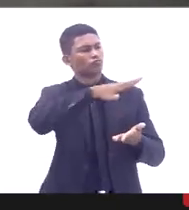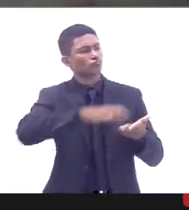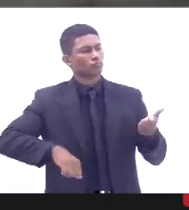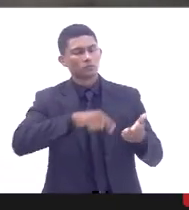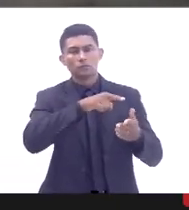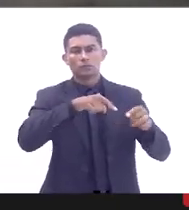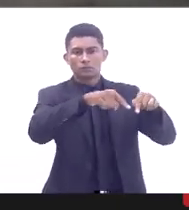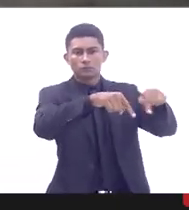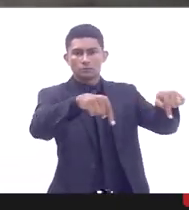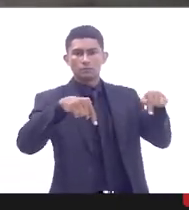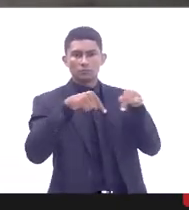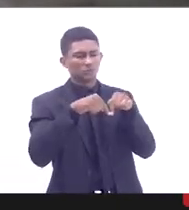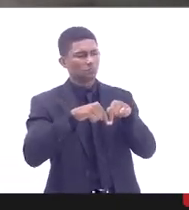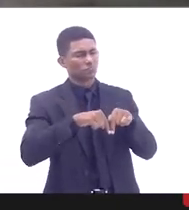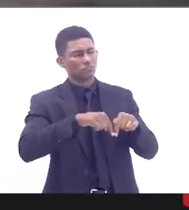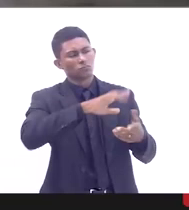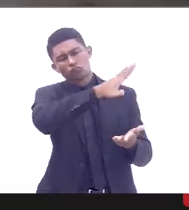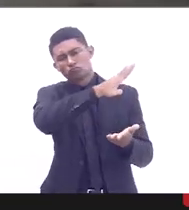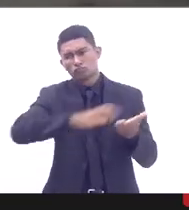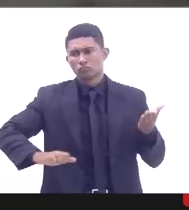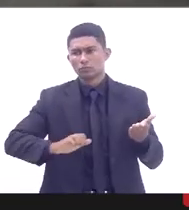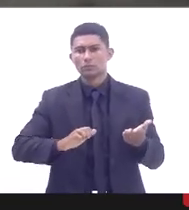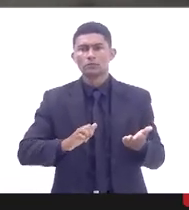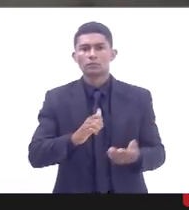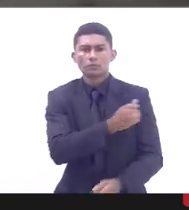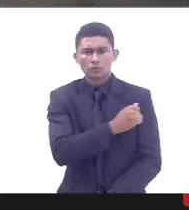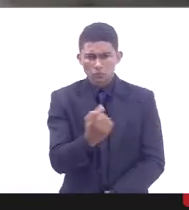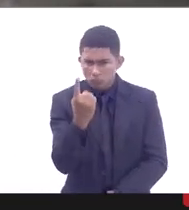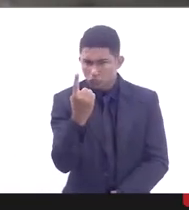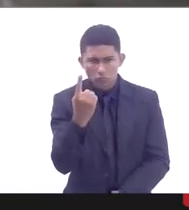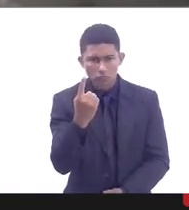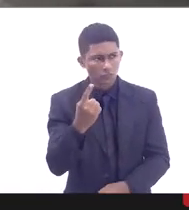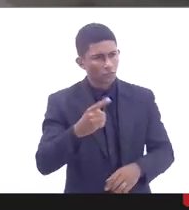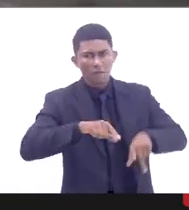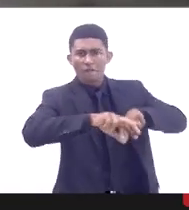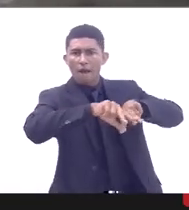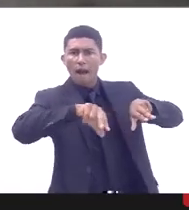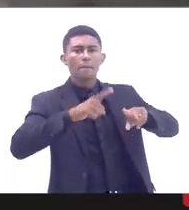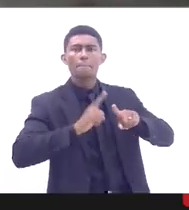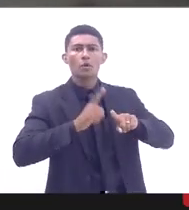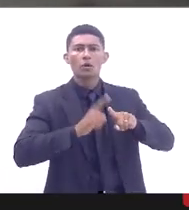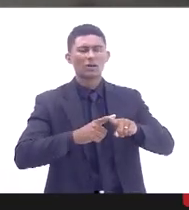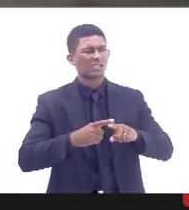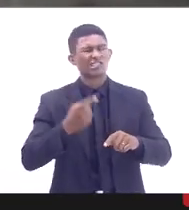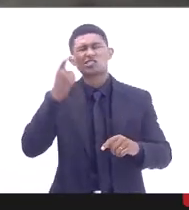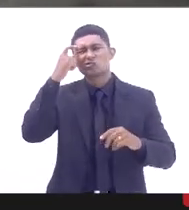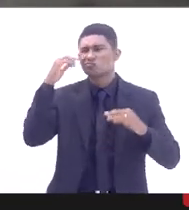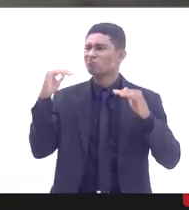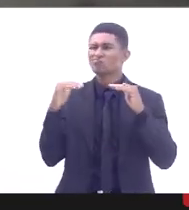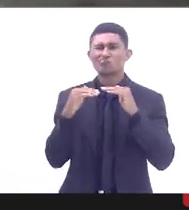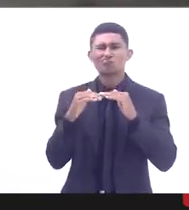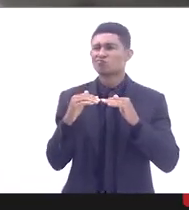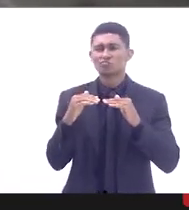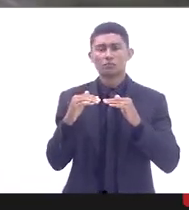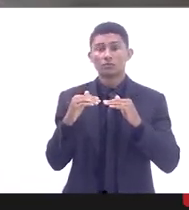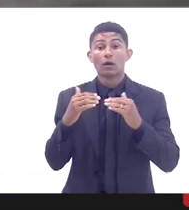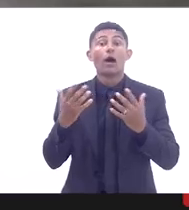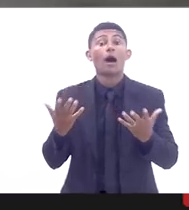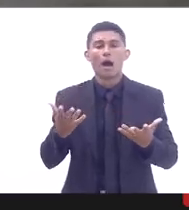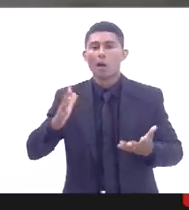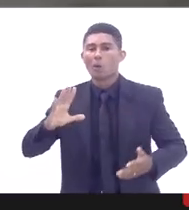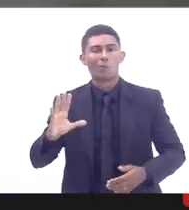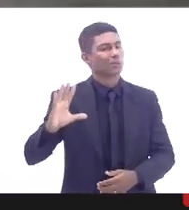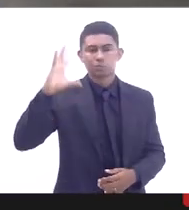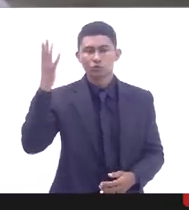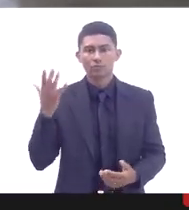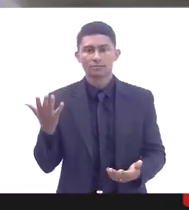sala diversas vezes e não somos estudantes mais vários estudantes por não concordar com a posição da Reitoria e poder